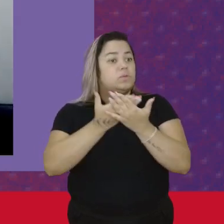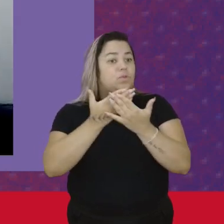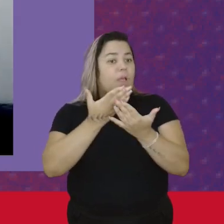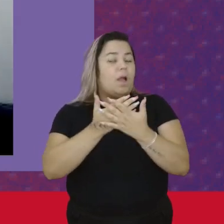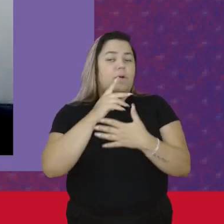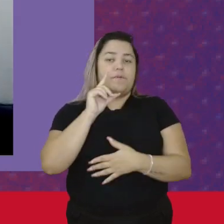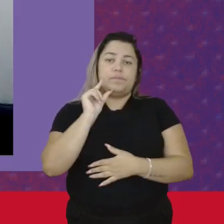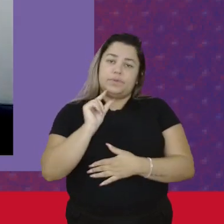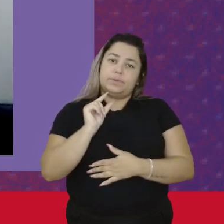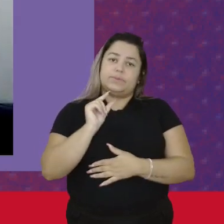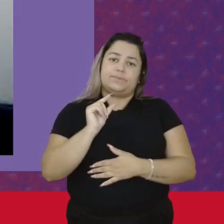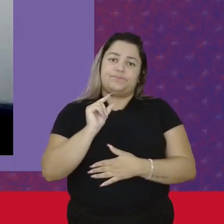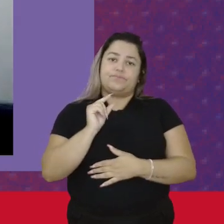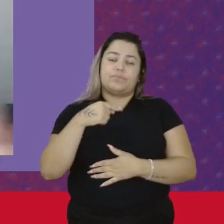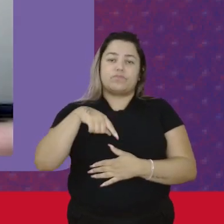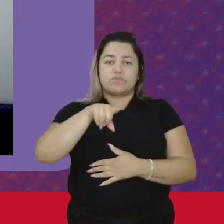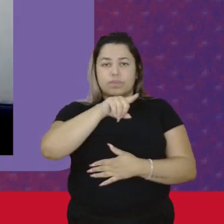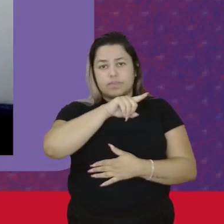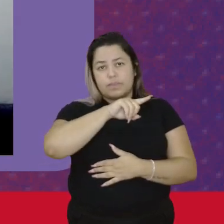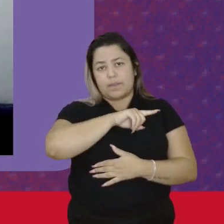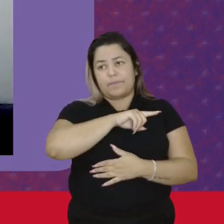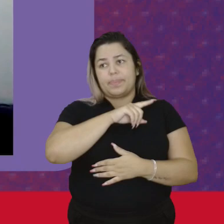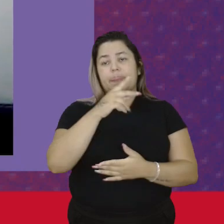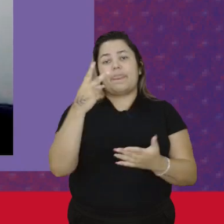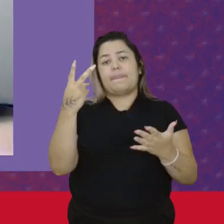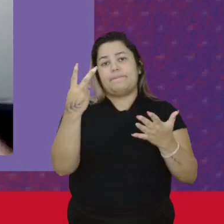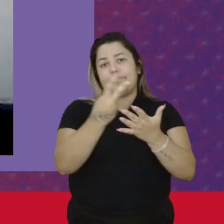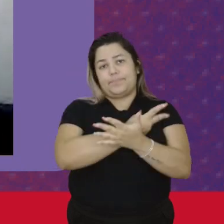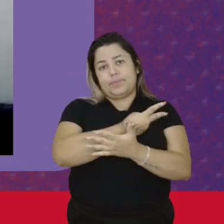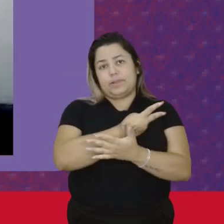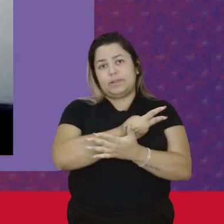as nossas, o que aconteceram com